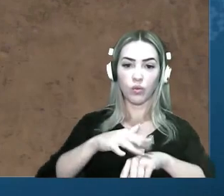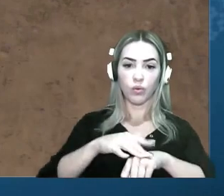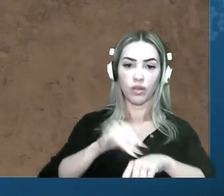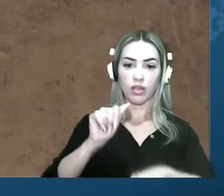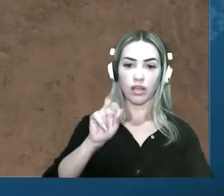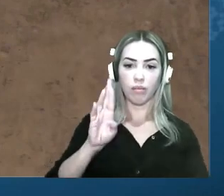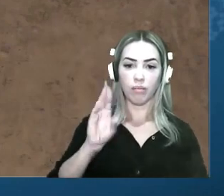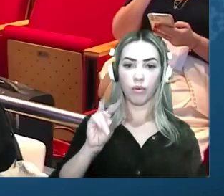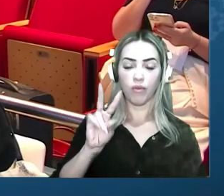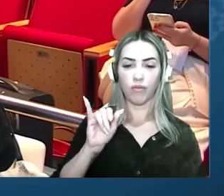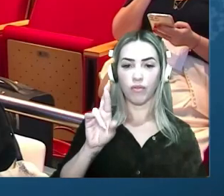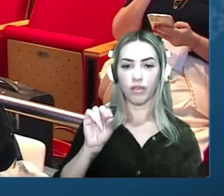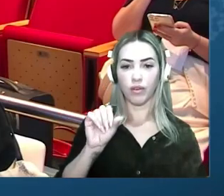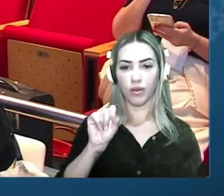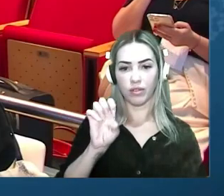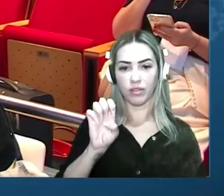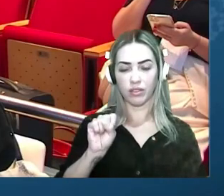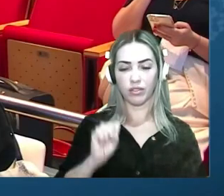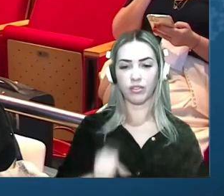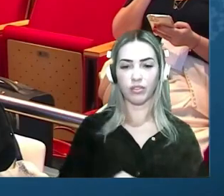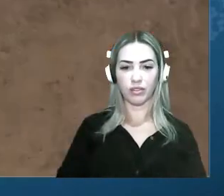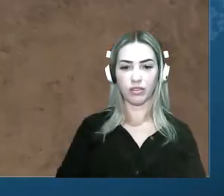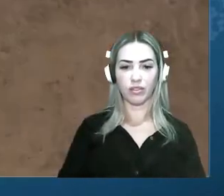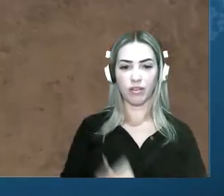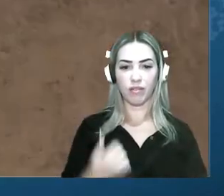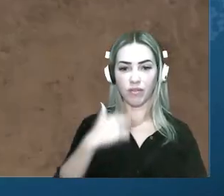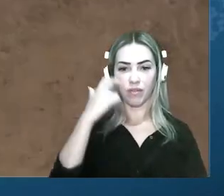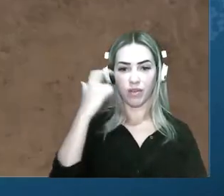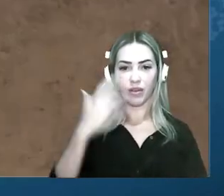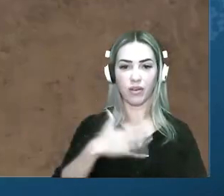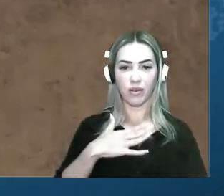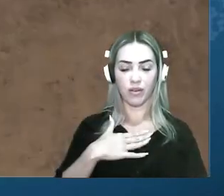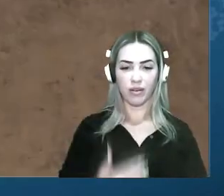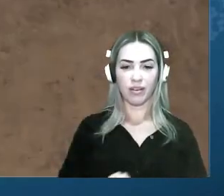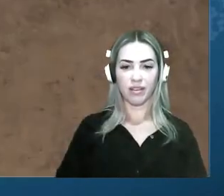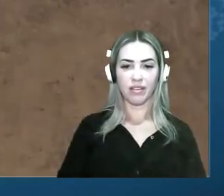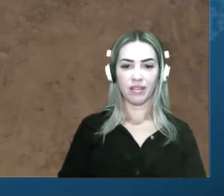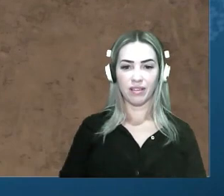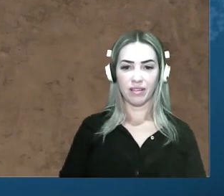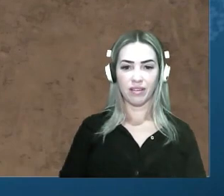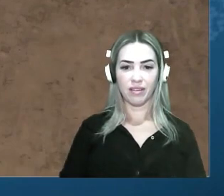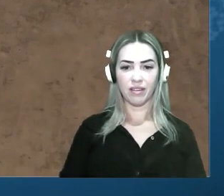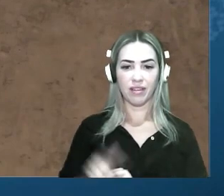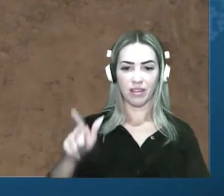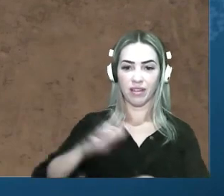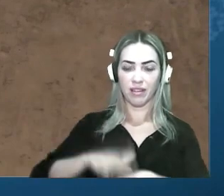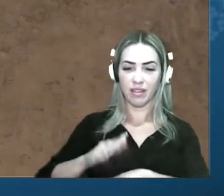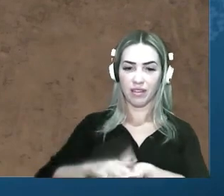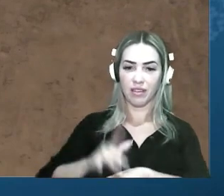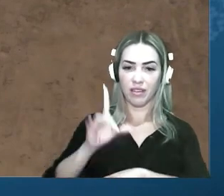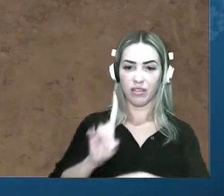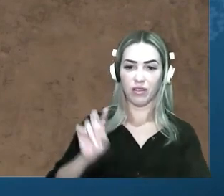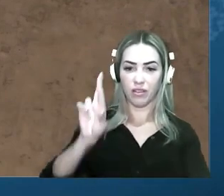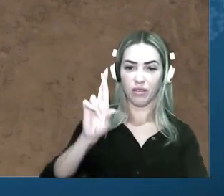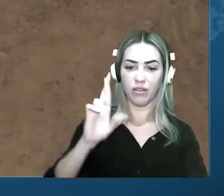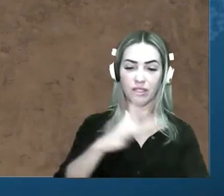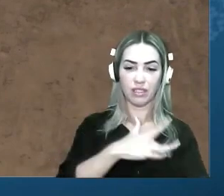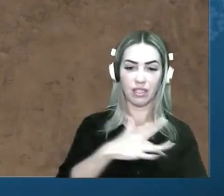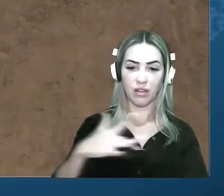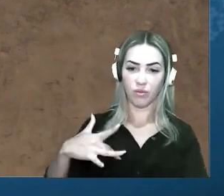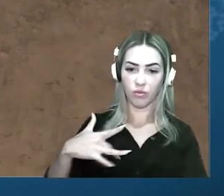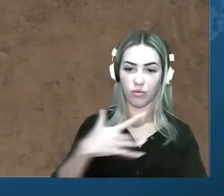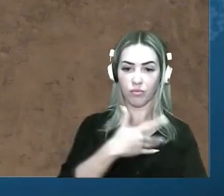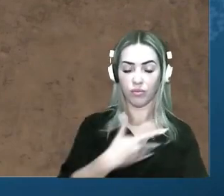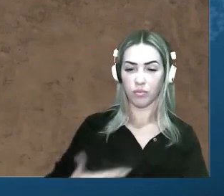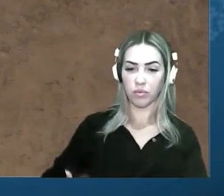falando. Vergonha alheia. Ele é doutor em Saúde Pública pela Fiocruz, atuou no